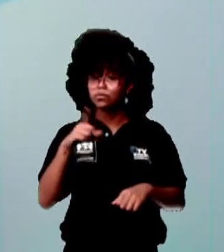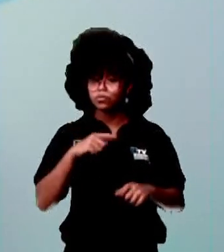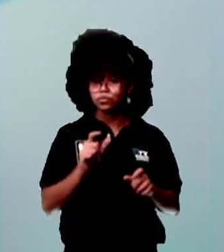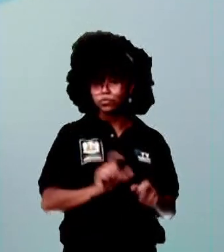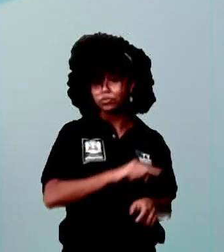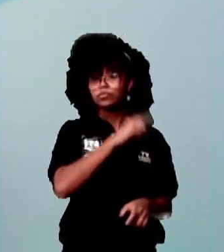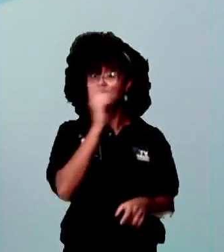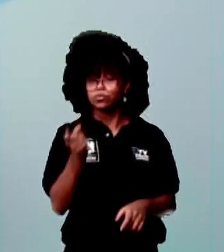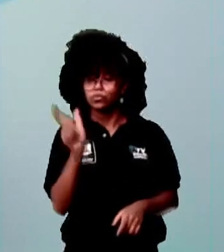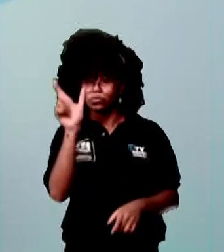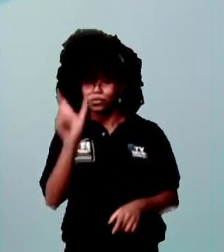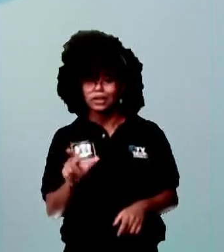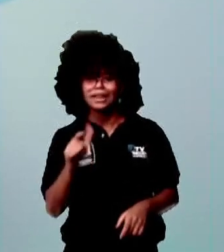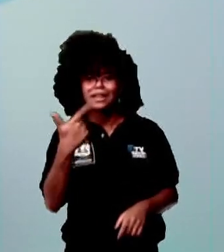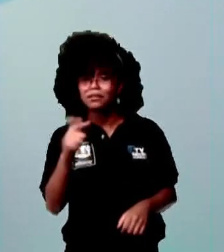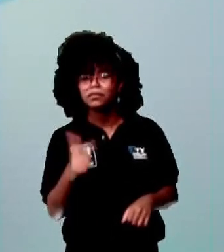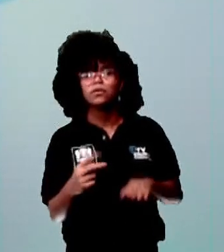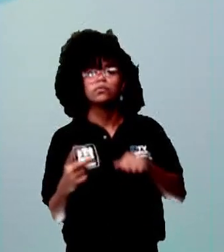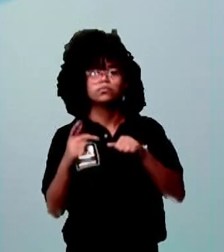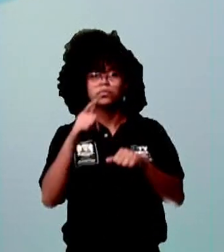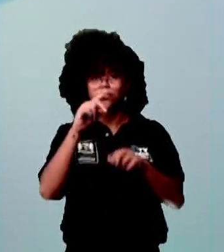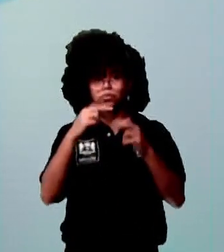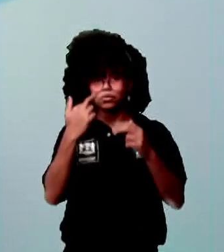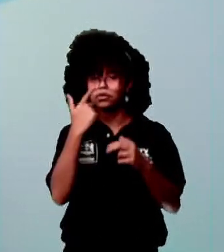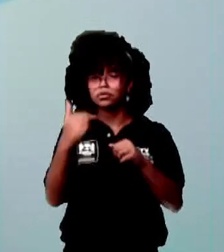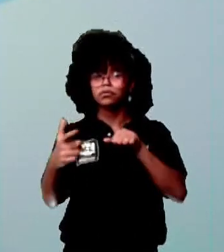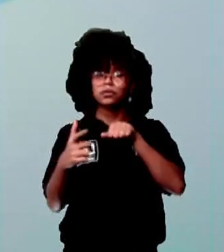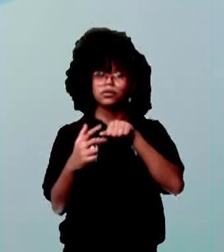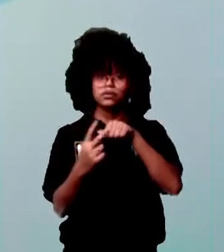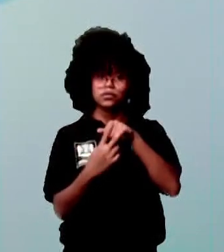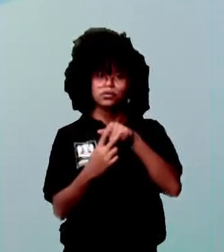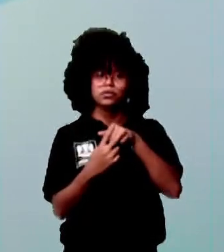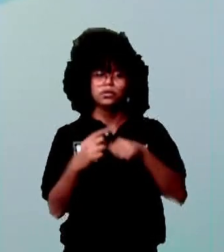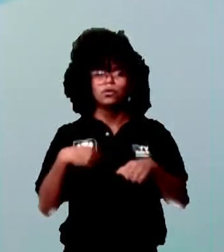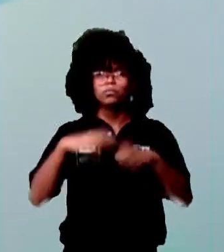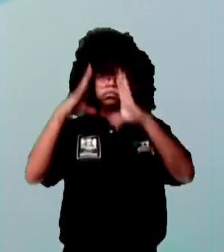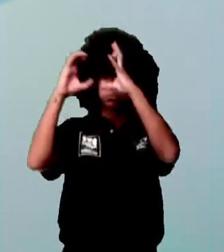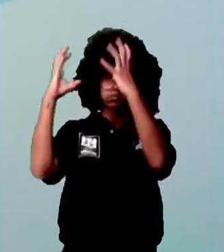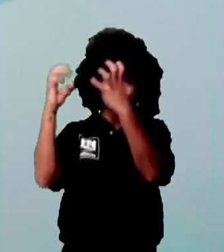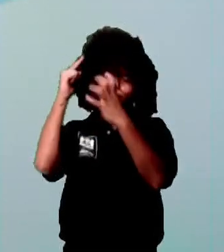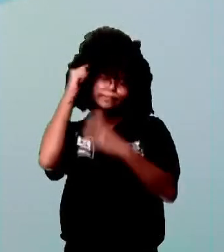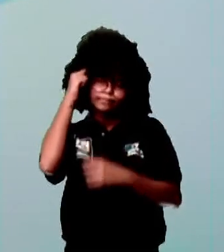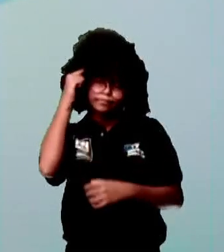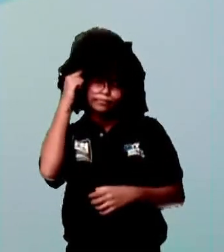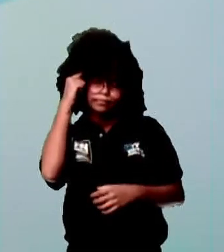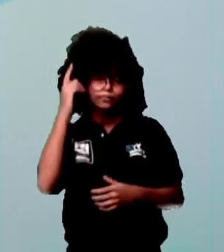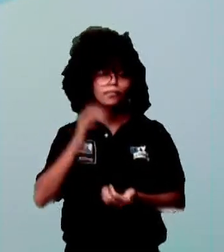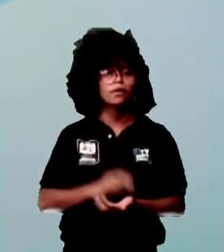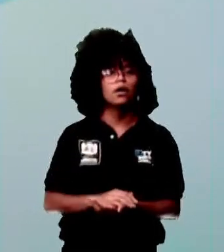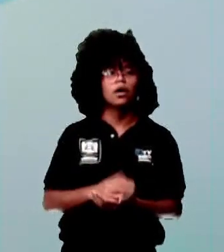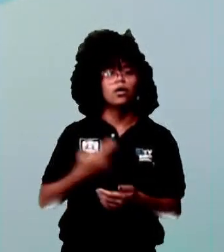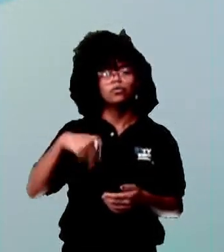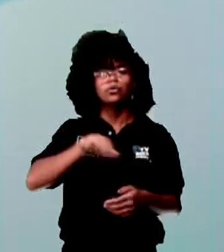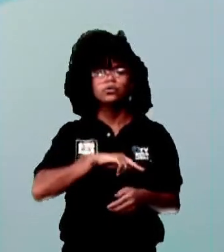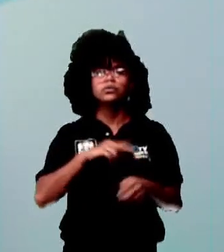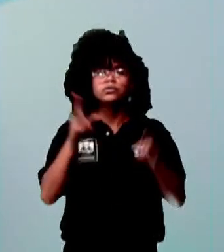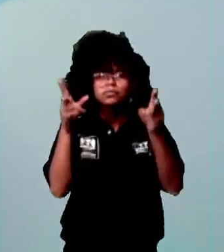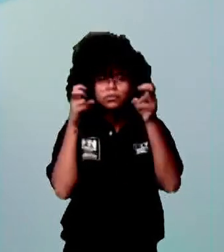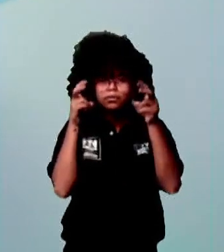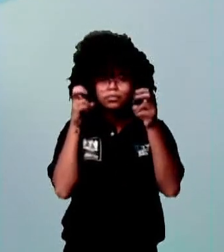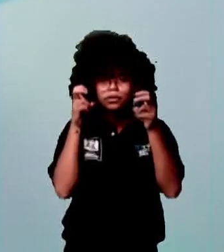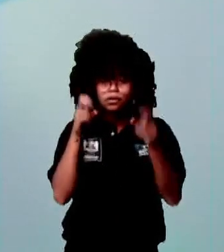só tem linguagem não verbal, com combinação de um balão de pensamento, nós percebemos que o Cebolinha ele já